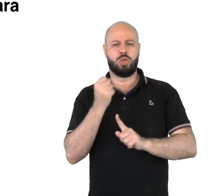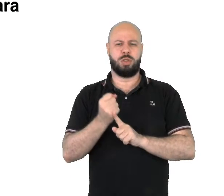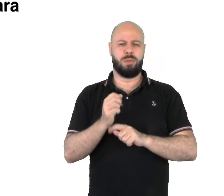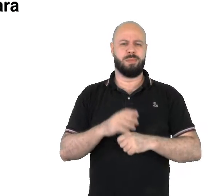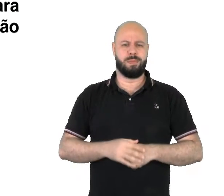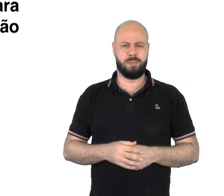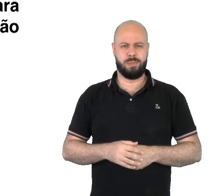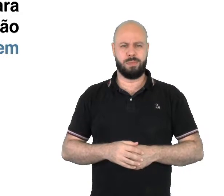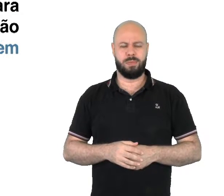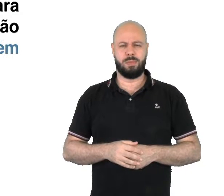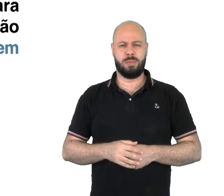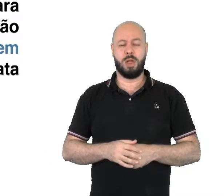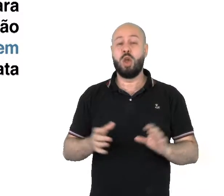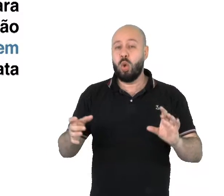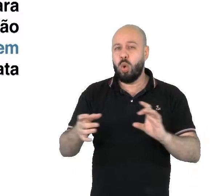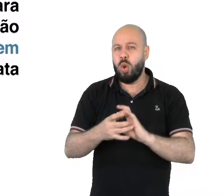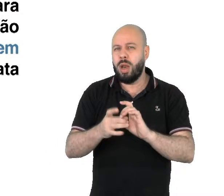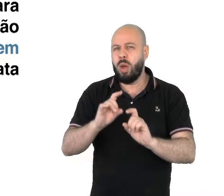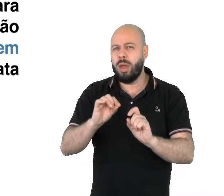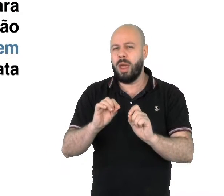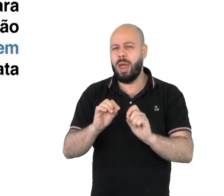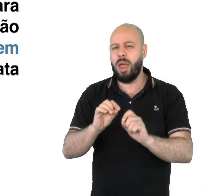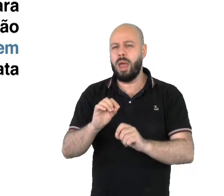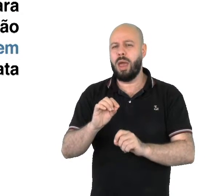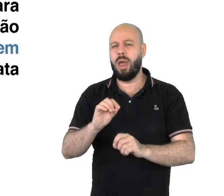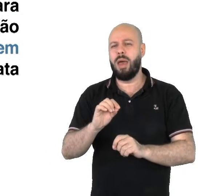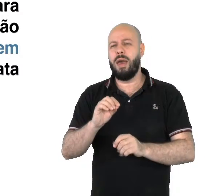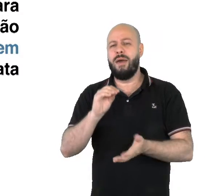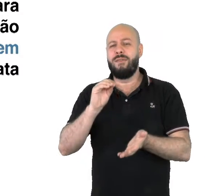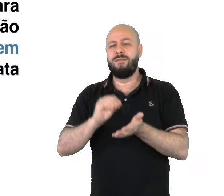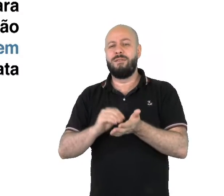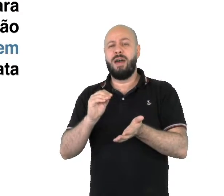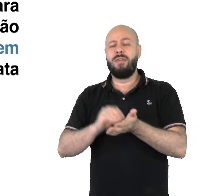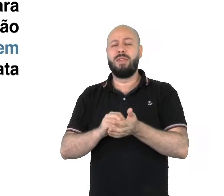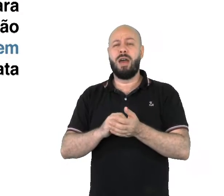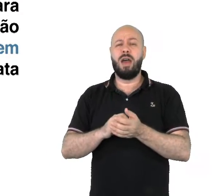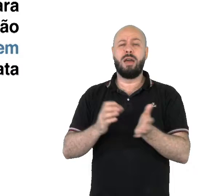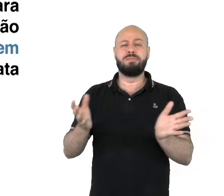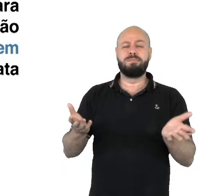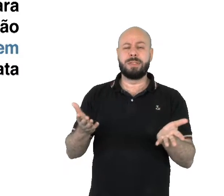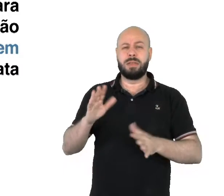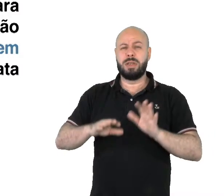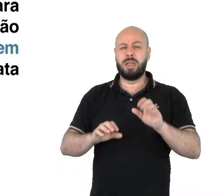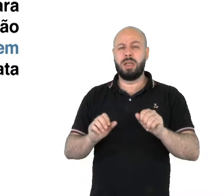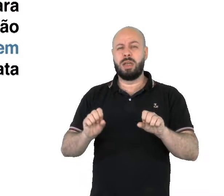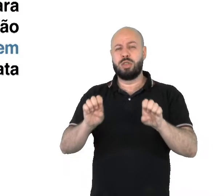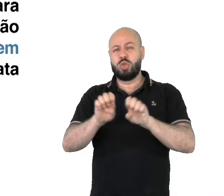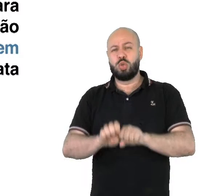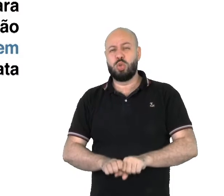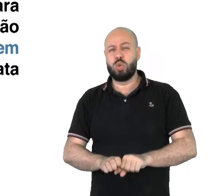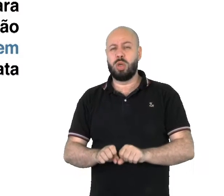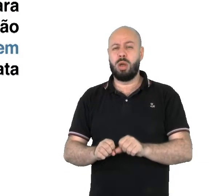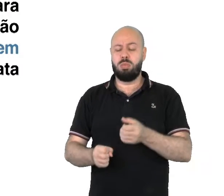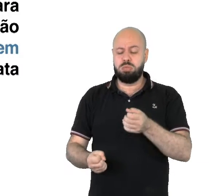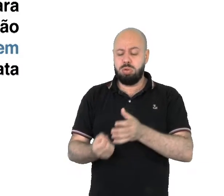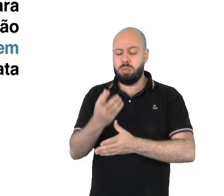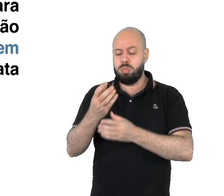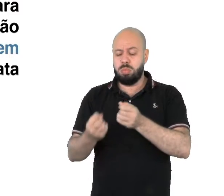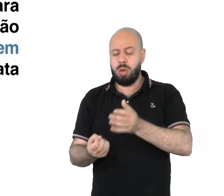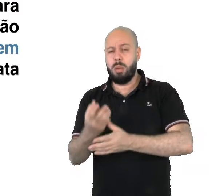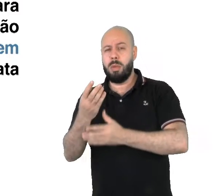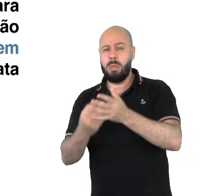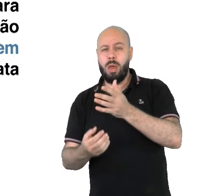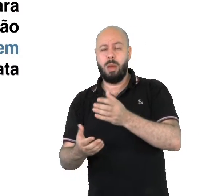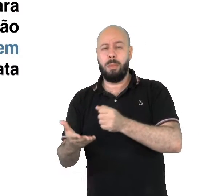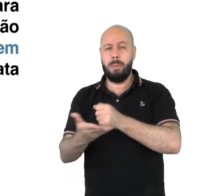social, ligado à questão da falta de estrutura produtiva baseada no setor